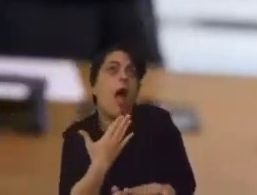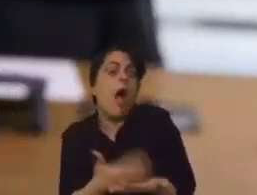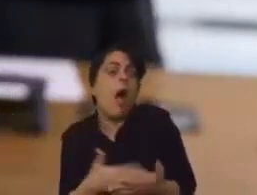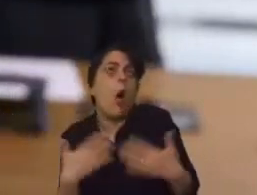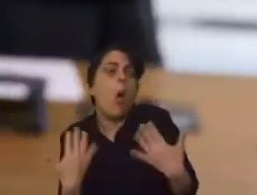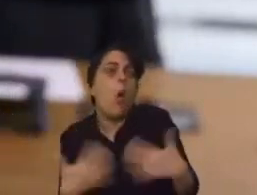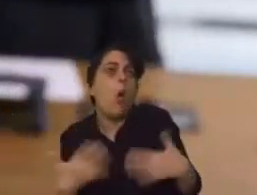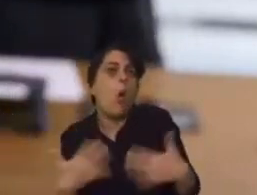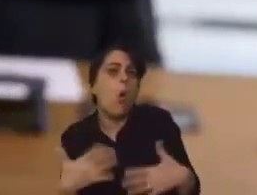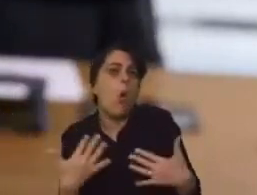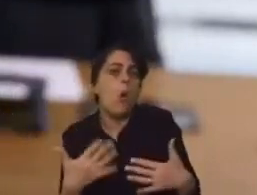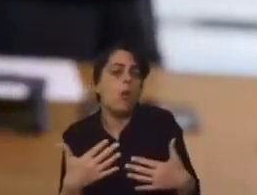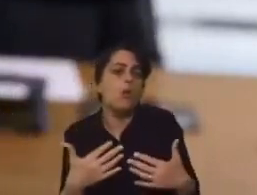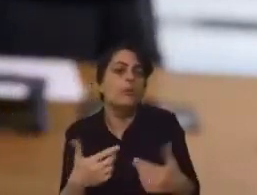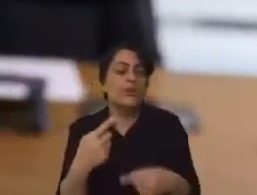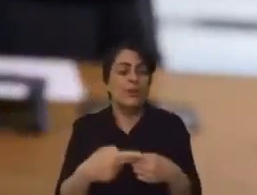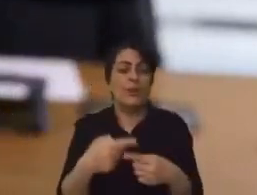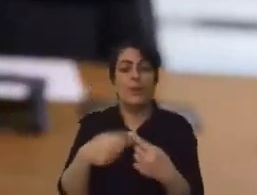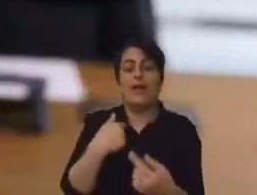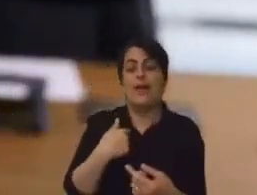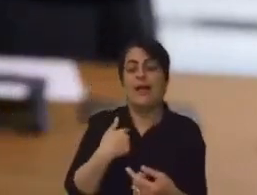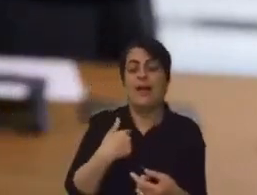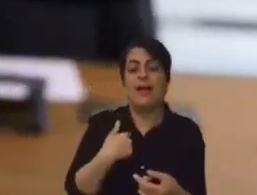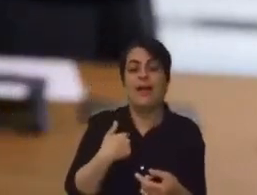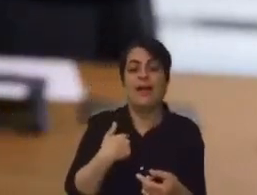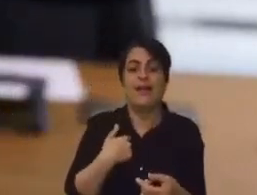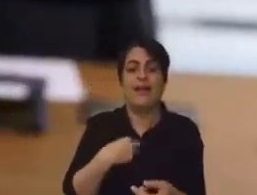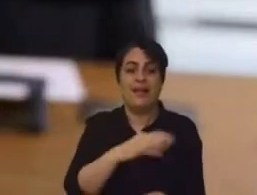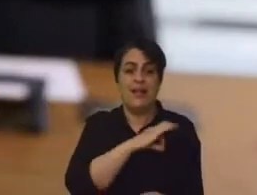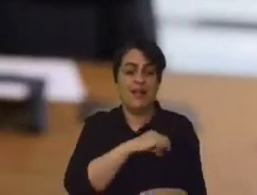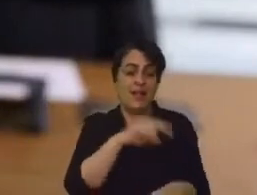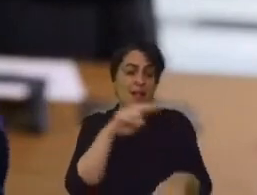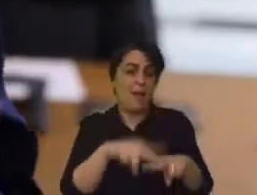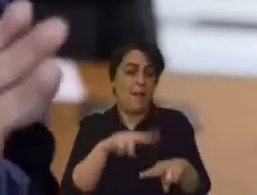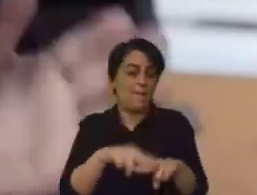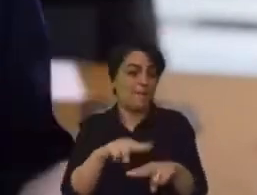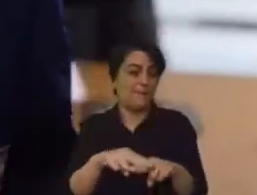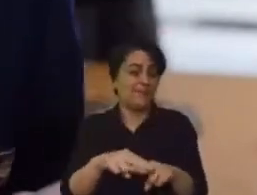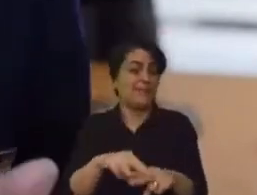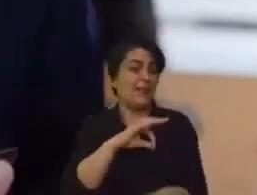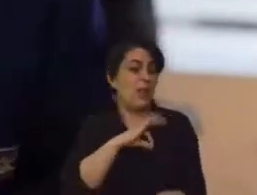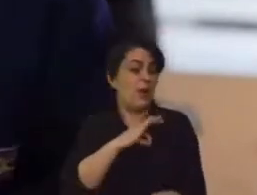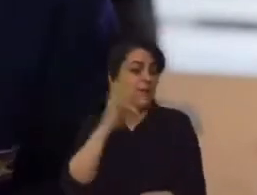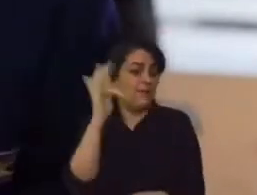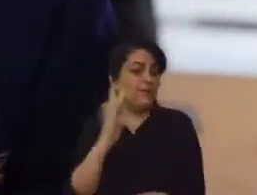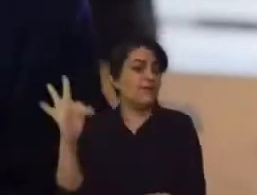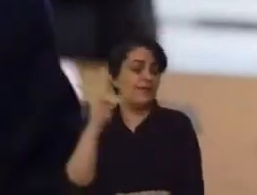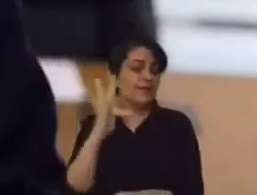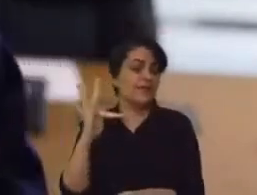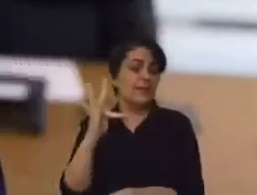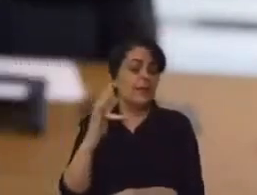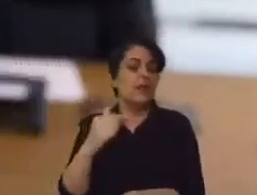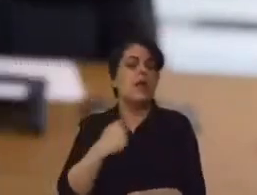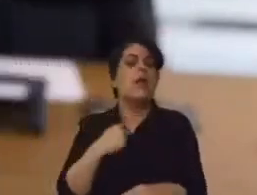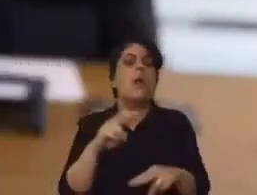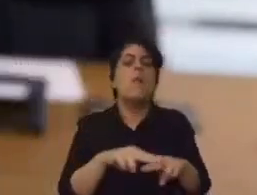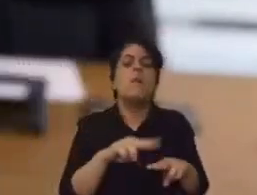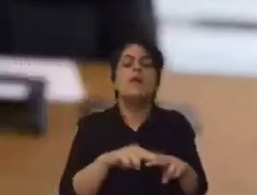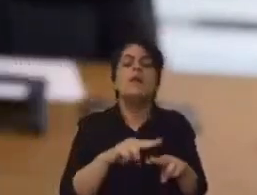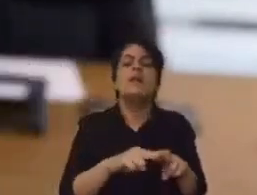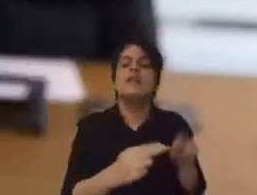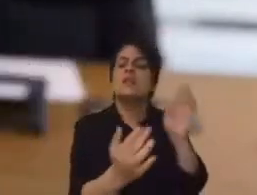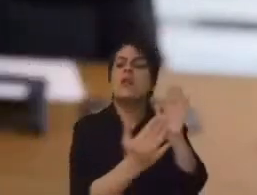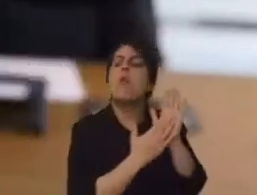580 dias que eu fiquei detido na Polícia Federal. É engraçado que eu fiquei detido para provar, sabe, de que eles eram